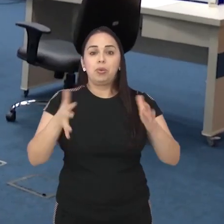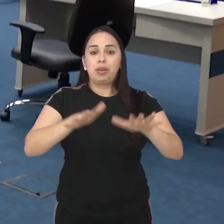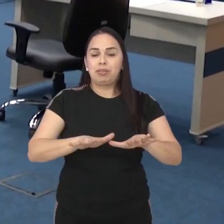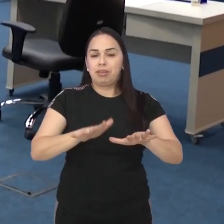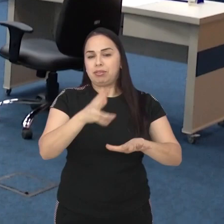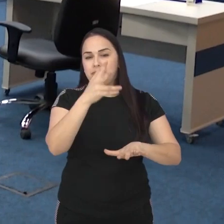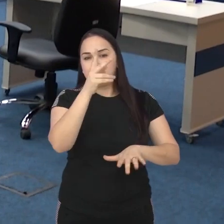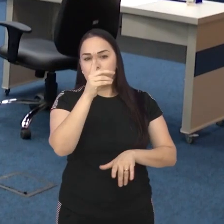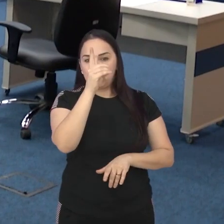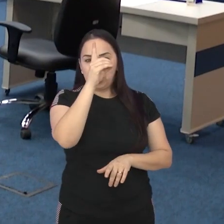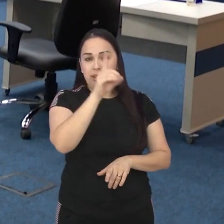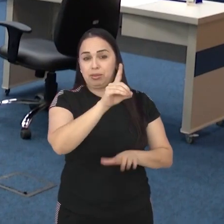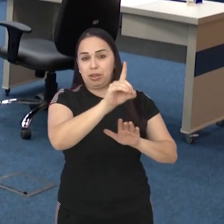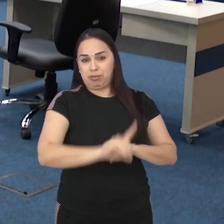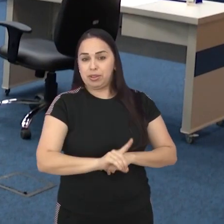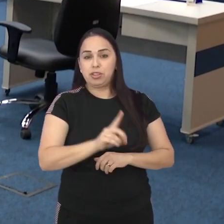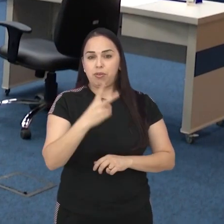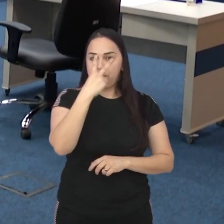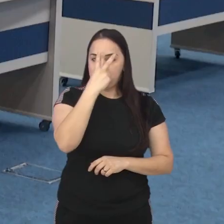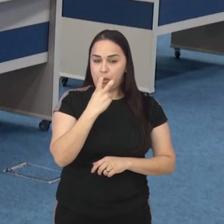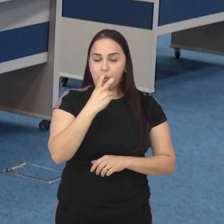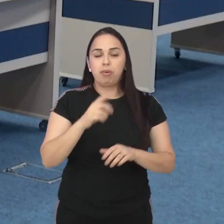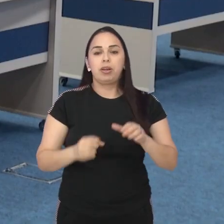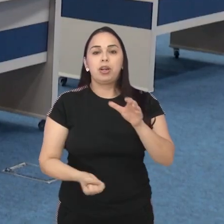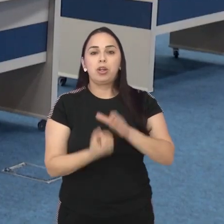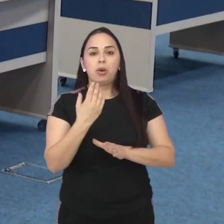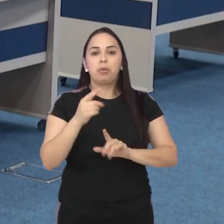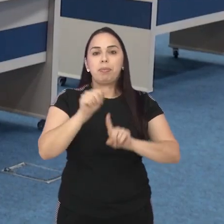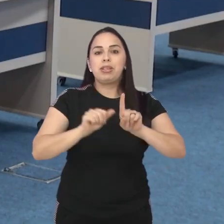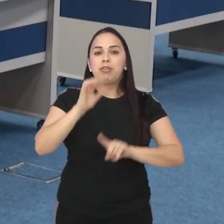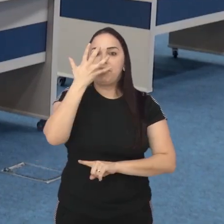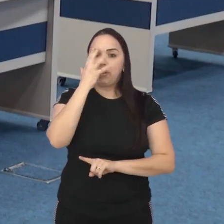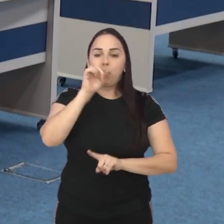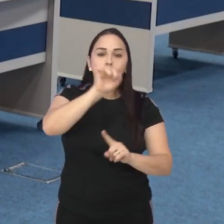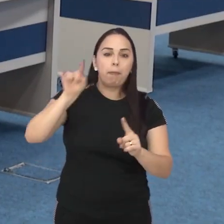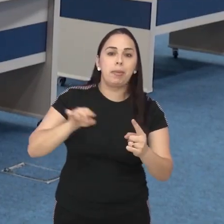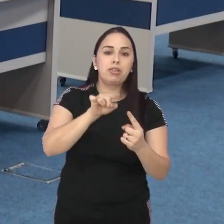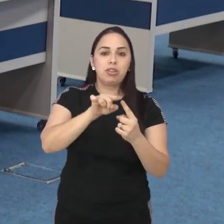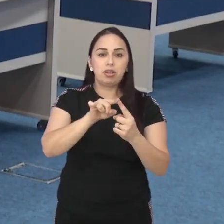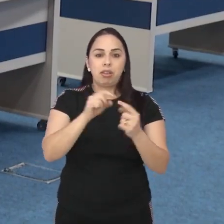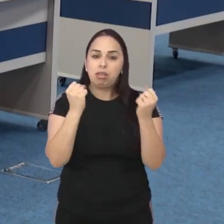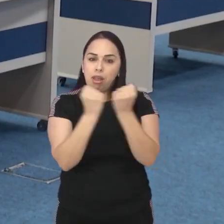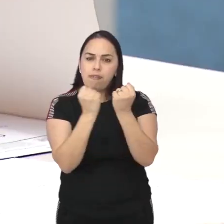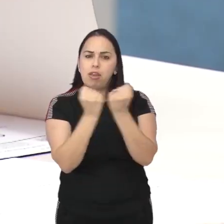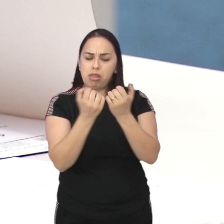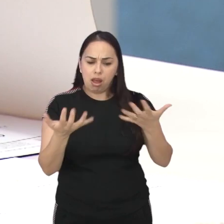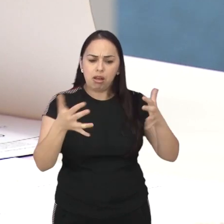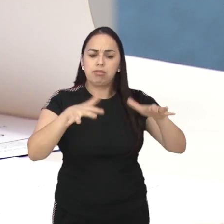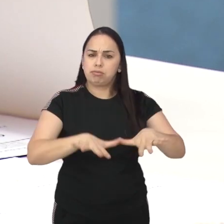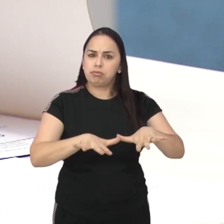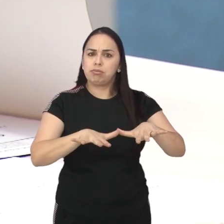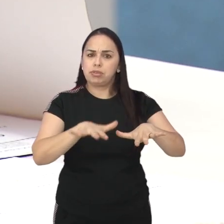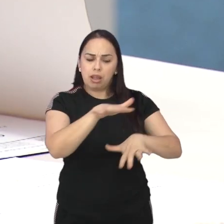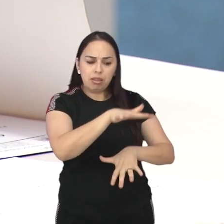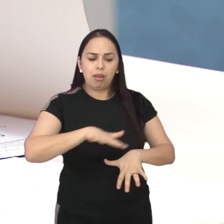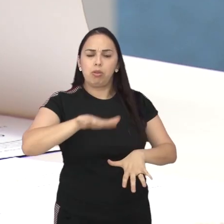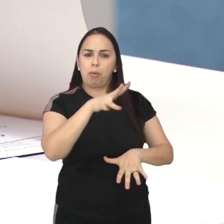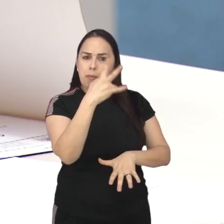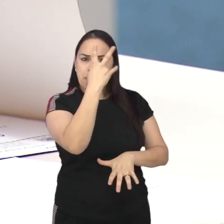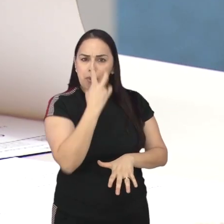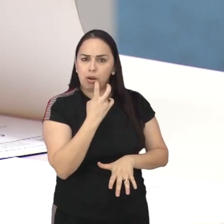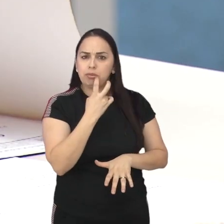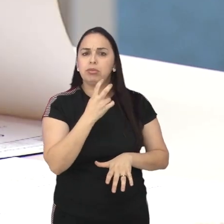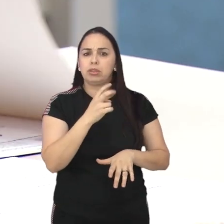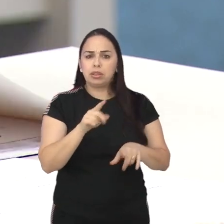pela Rede de Inclusão do Deficiente Visual. Criada em fevereiro, a frente tem como objetivo defender a inclusão